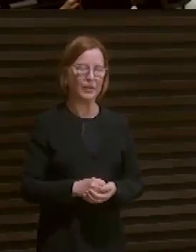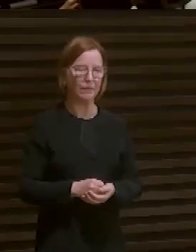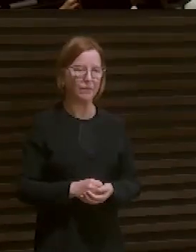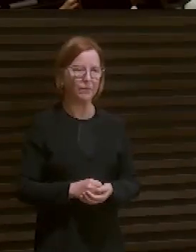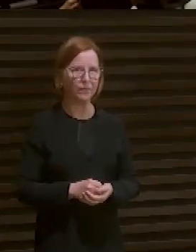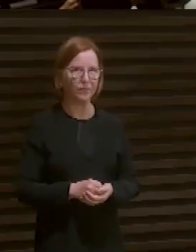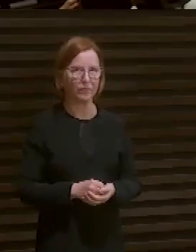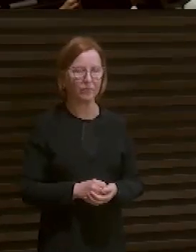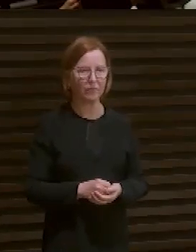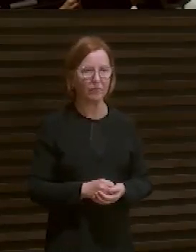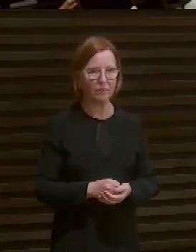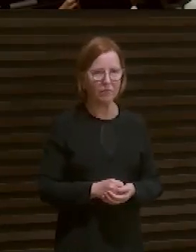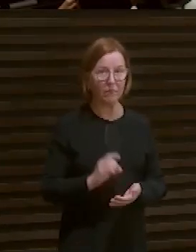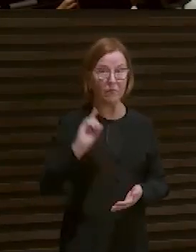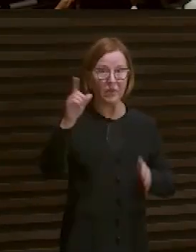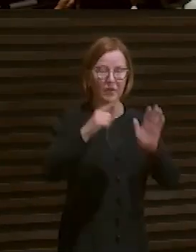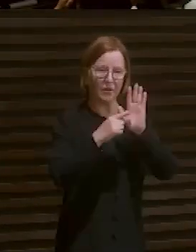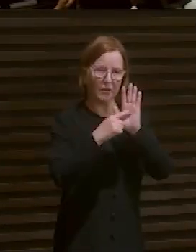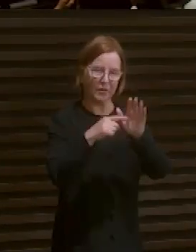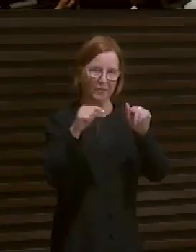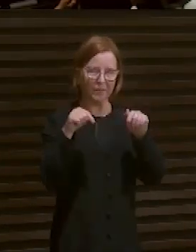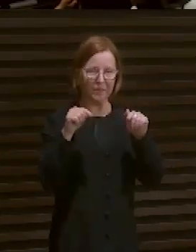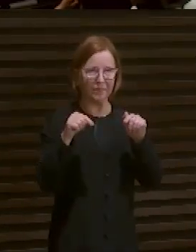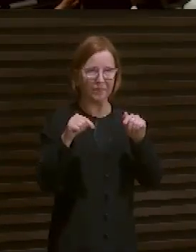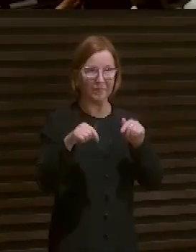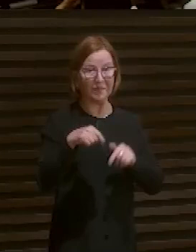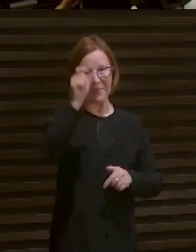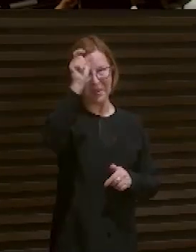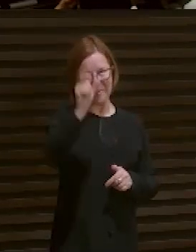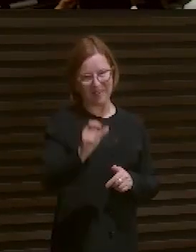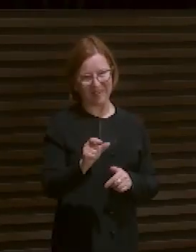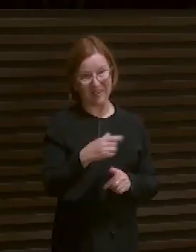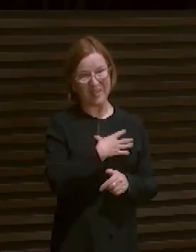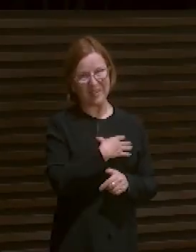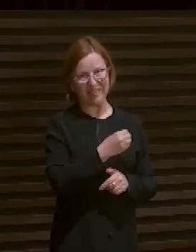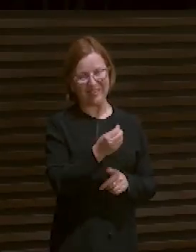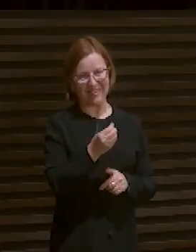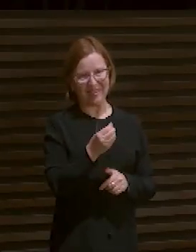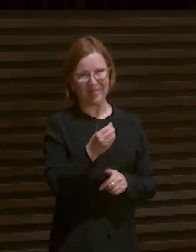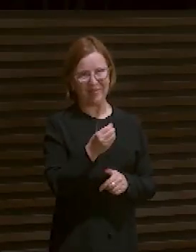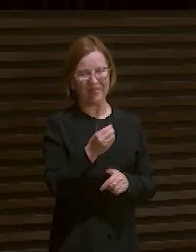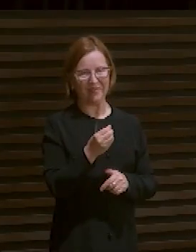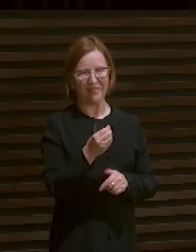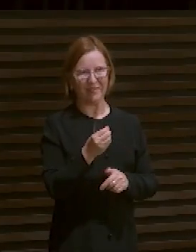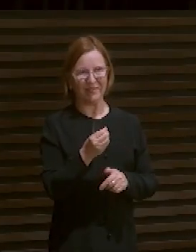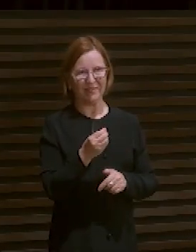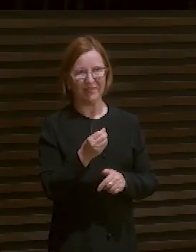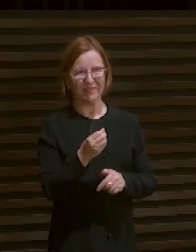Agora, ele apresentou aqui a pessoa do Filho, a